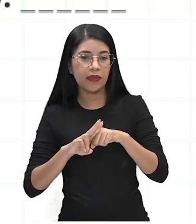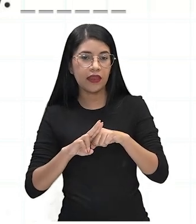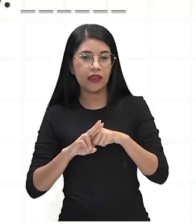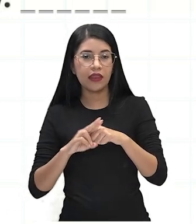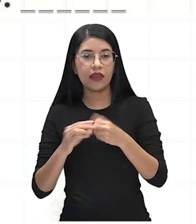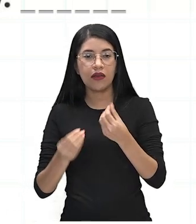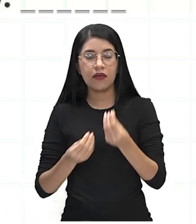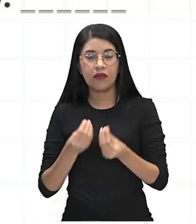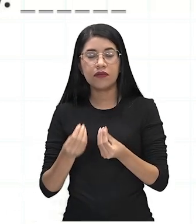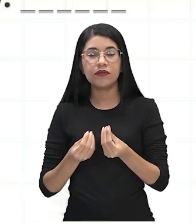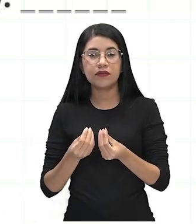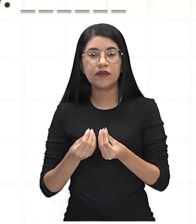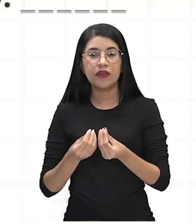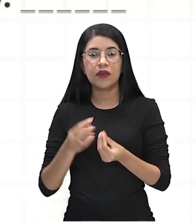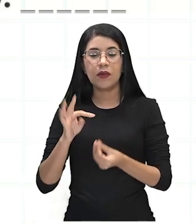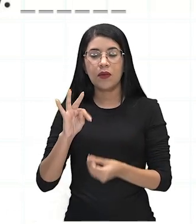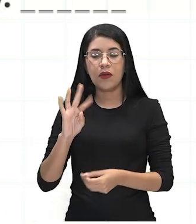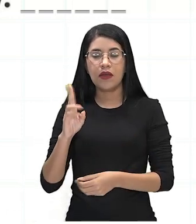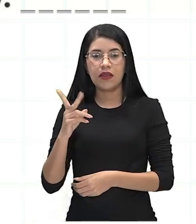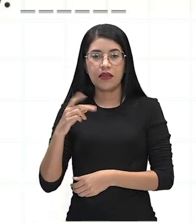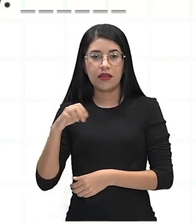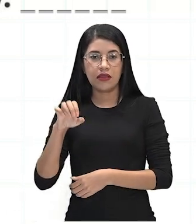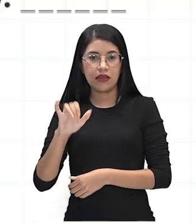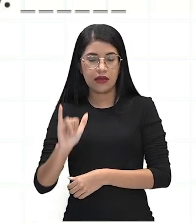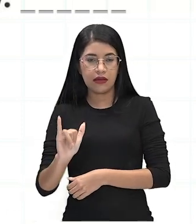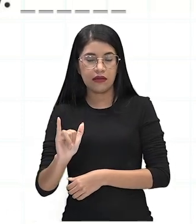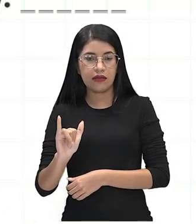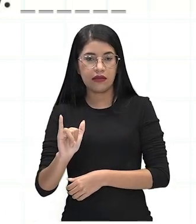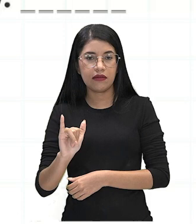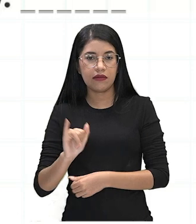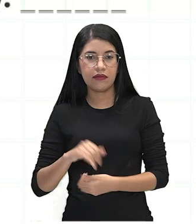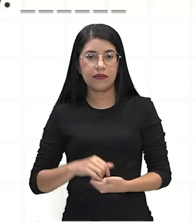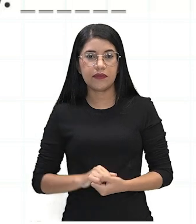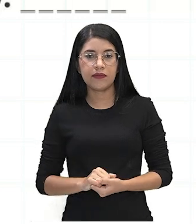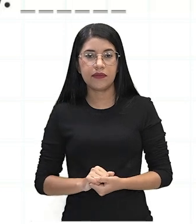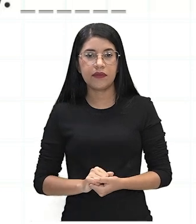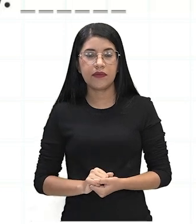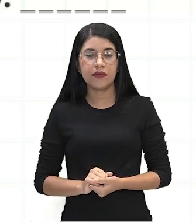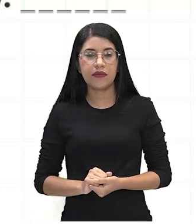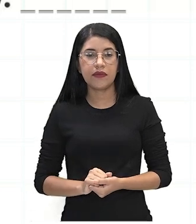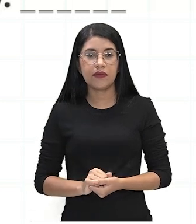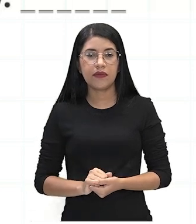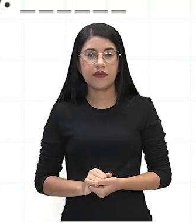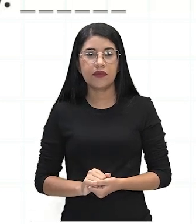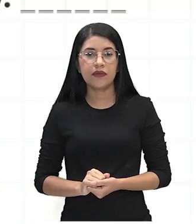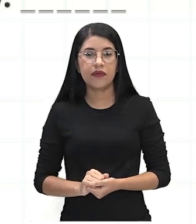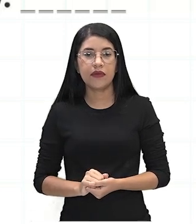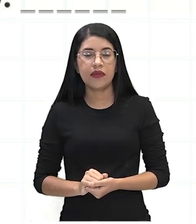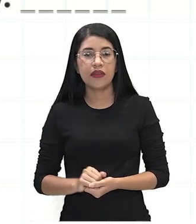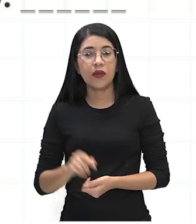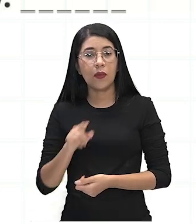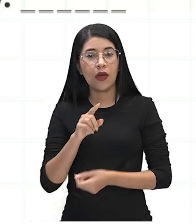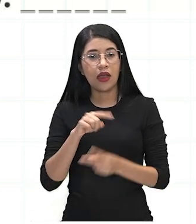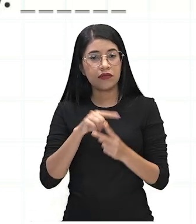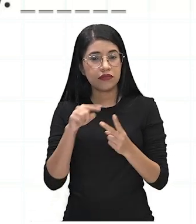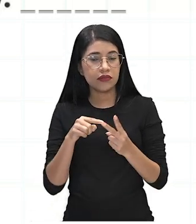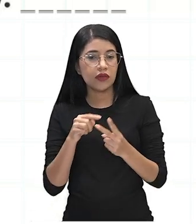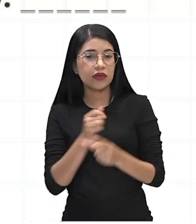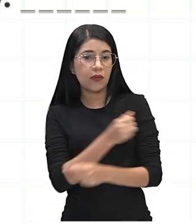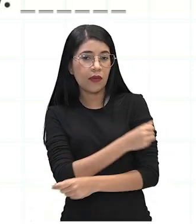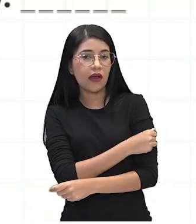vou utilizar o they. Ok? Eles. They are students too. Eles são